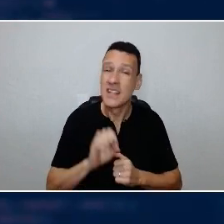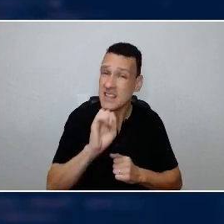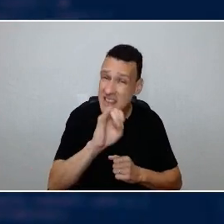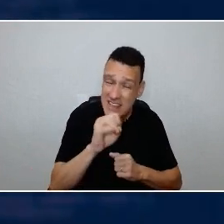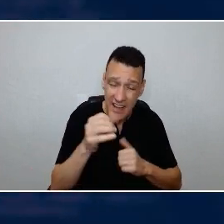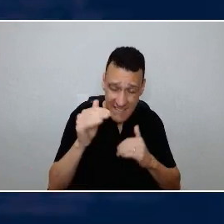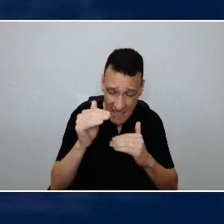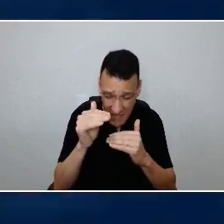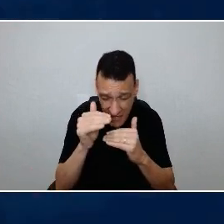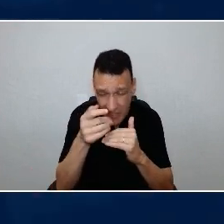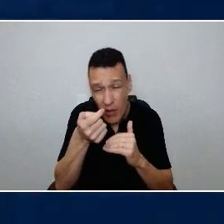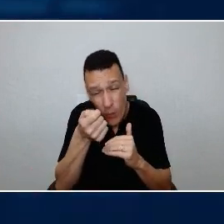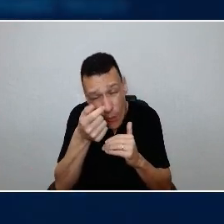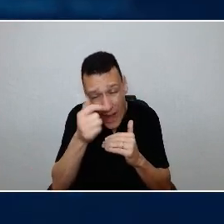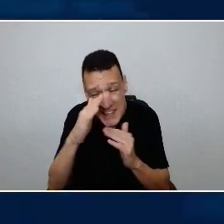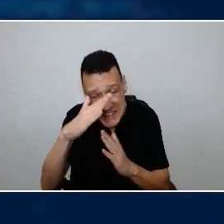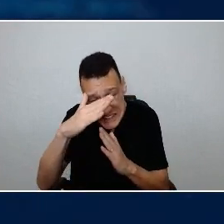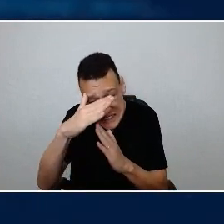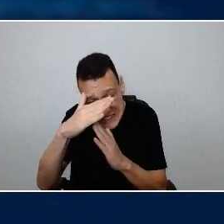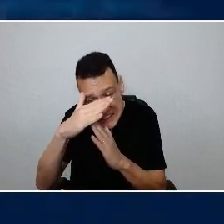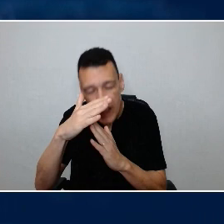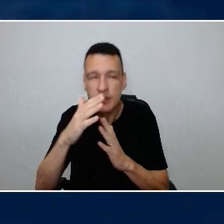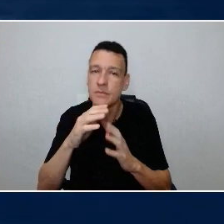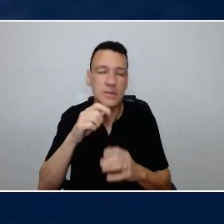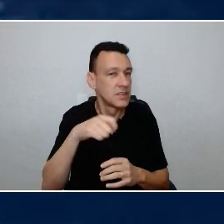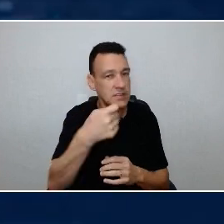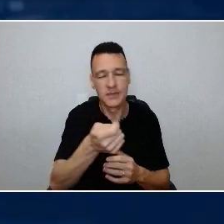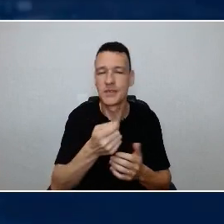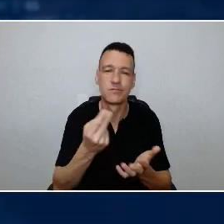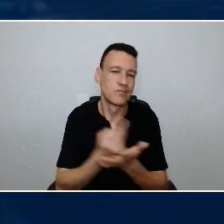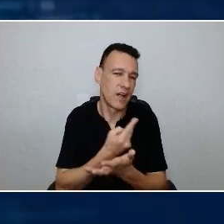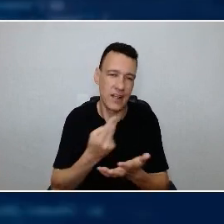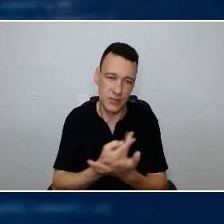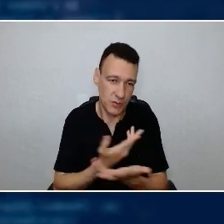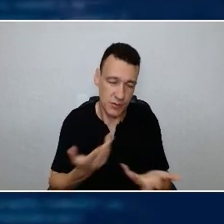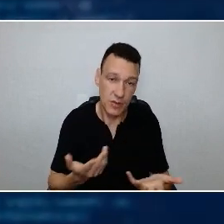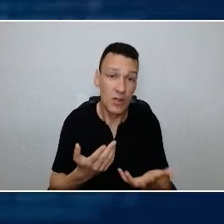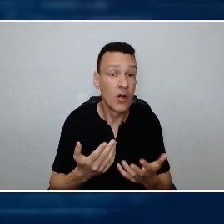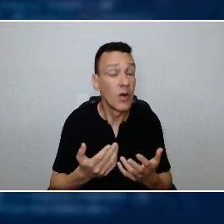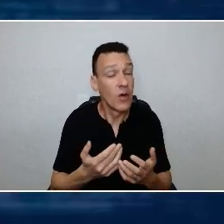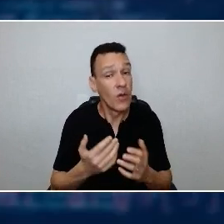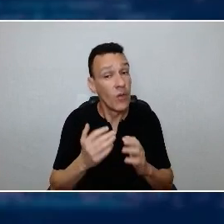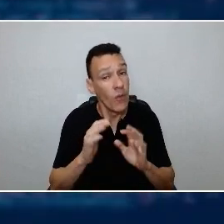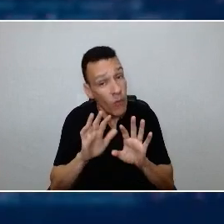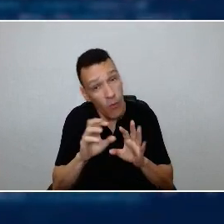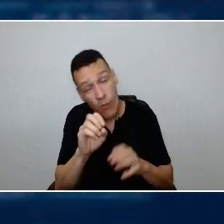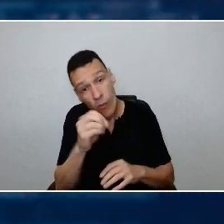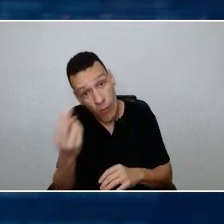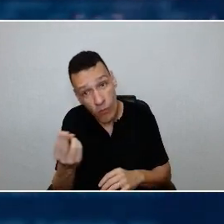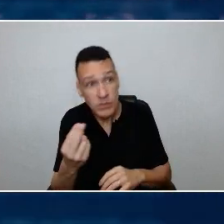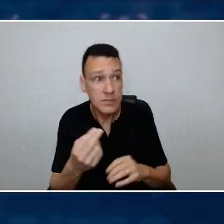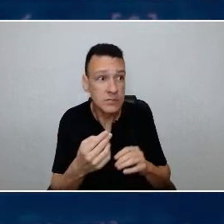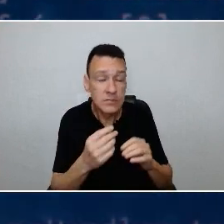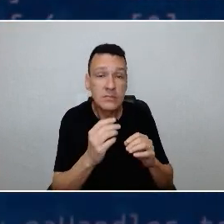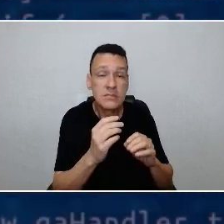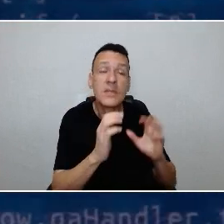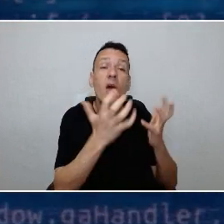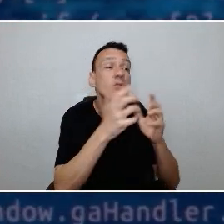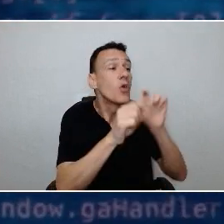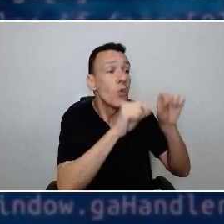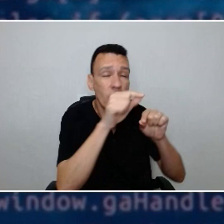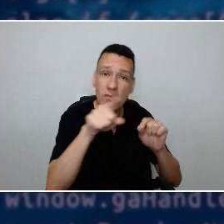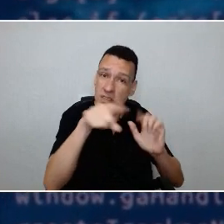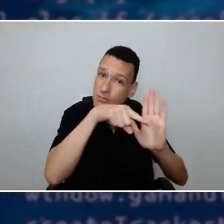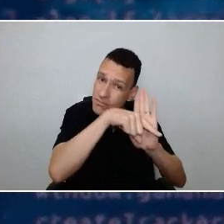disso algo está errado ou É um cenário muito específico mas tenta evitar e o pipeline aggregation ele deve